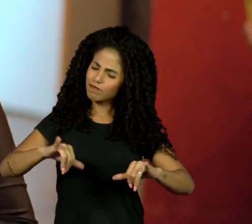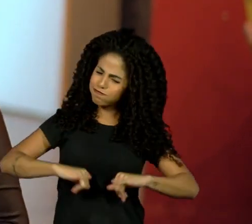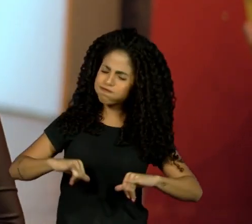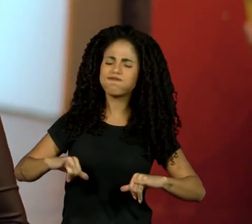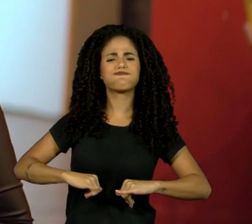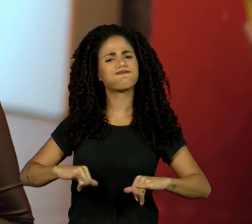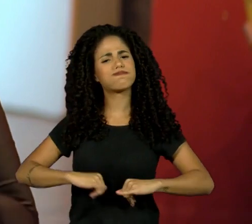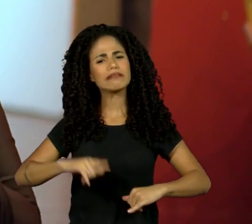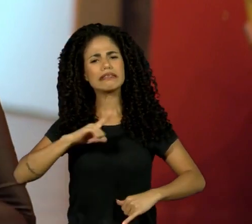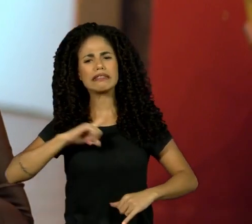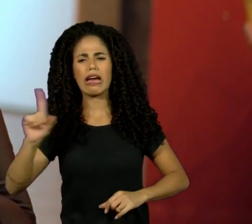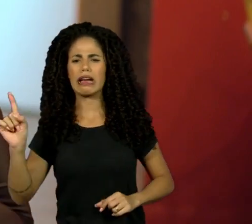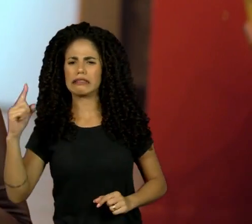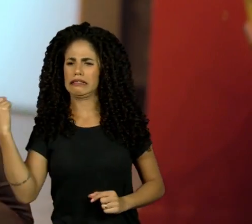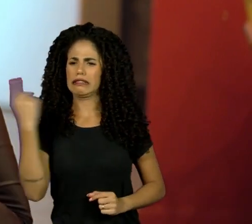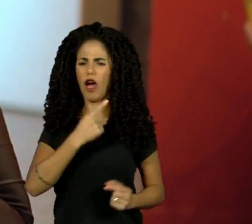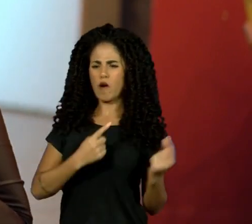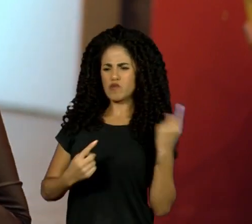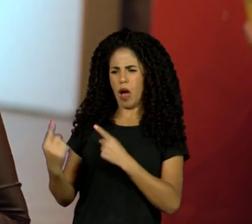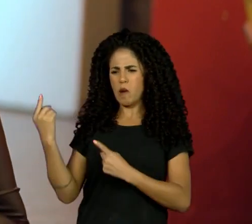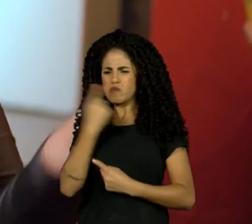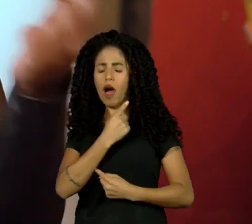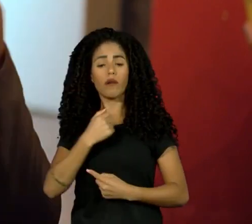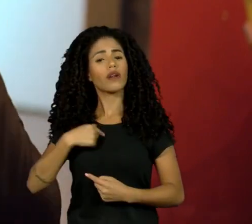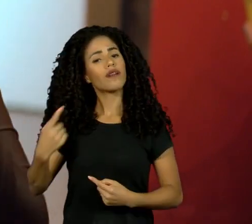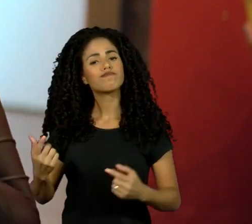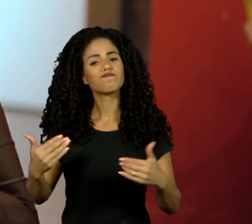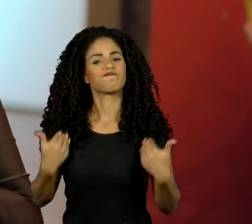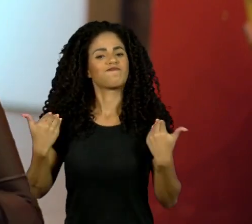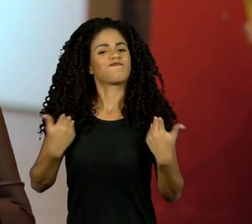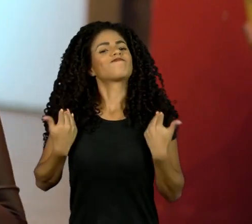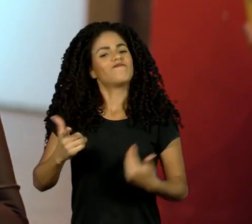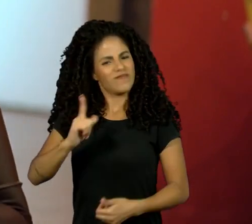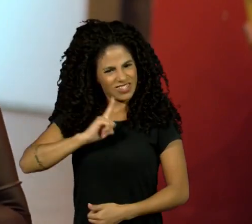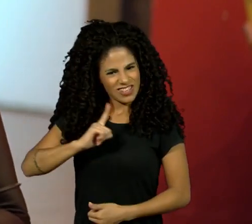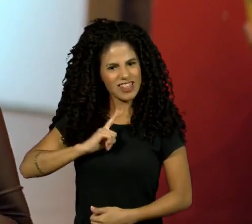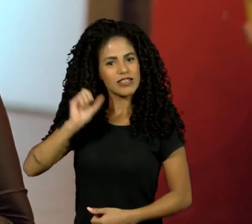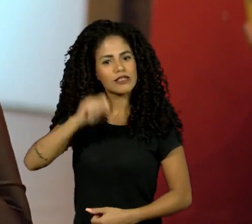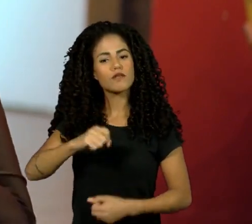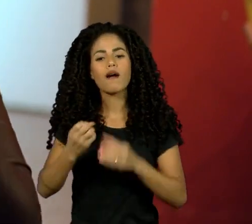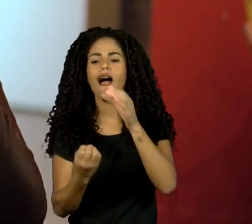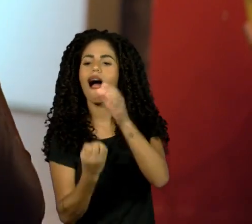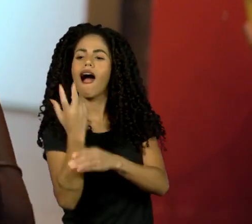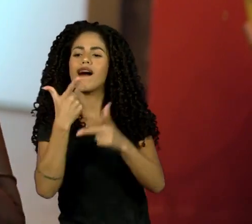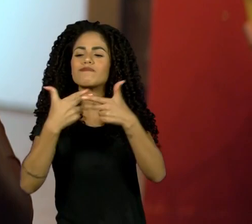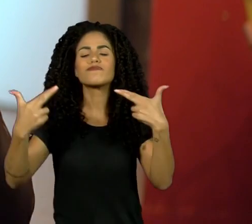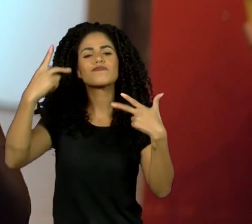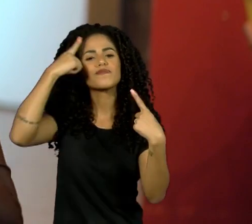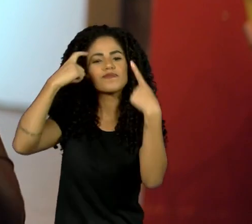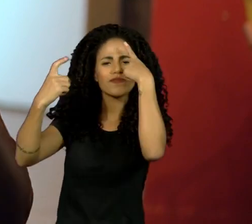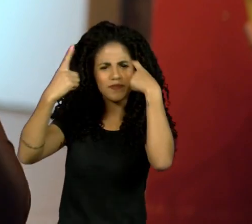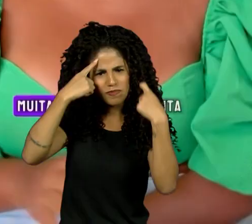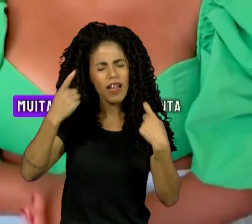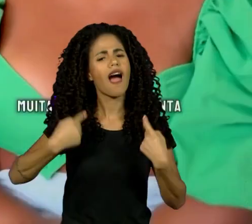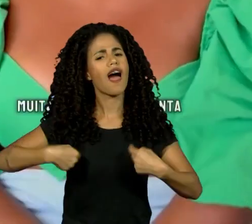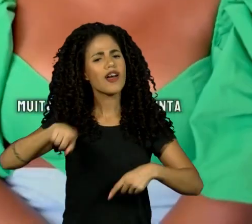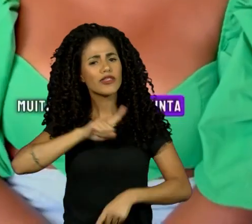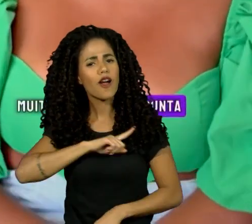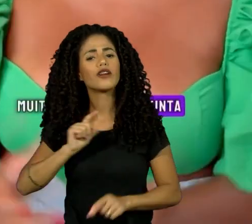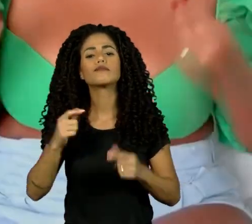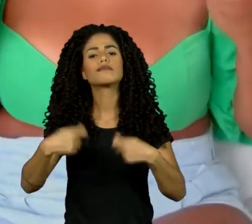apesar de tanto não, somos nós a alegria da cidade. Porque a gente precisa se reinventar, a gente precisa, inclusive,